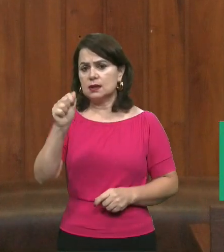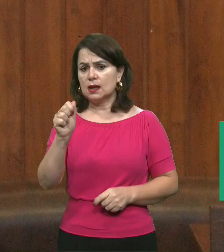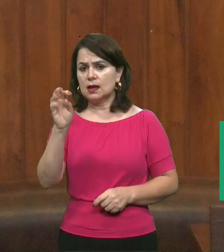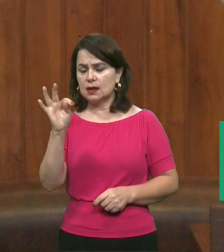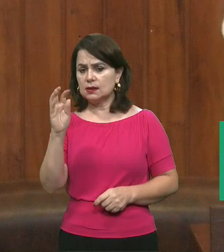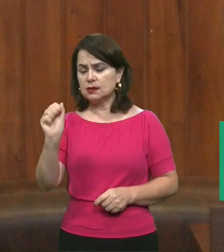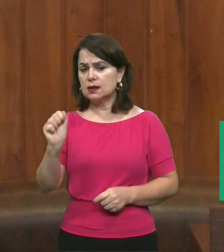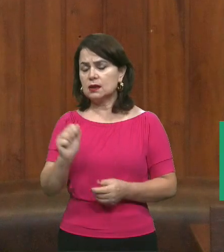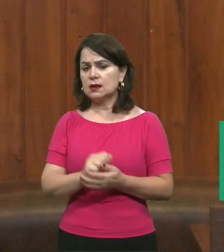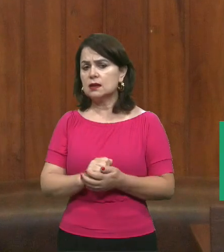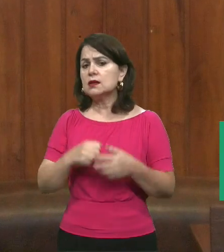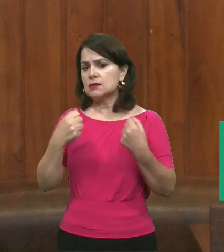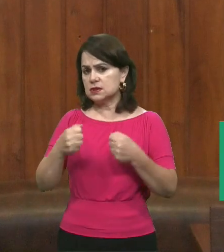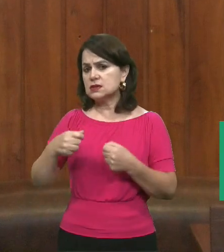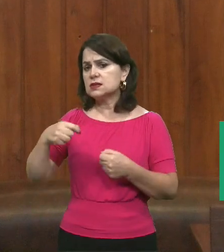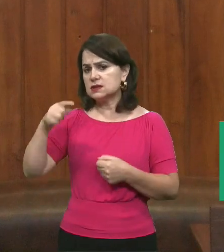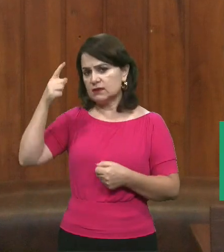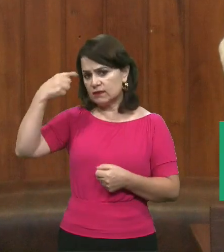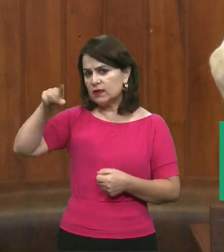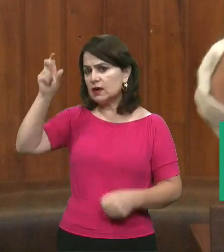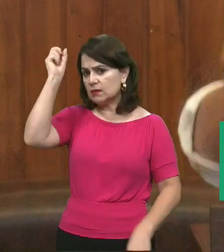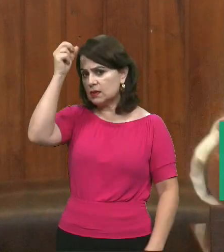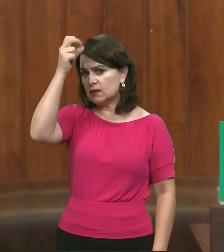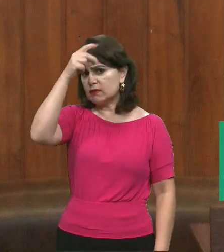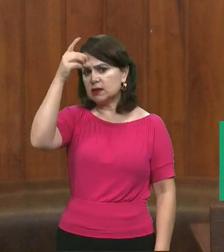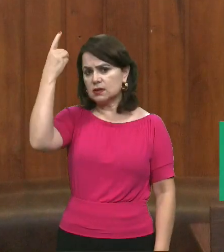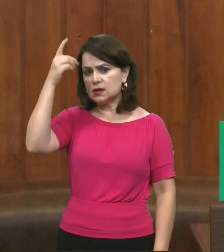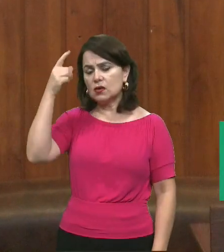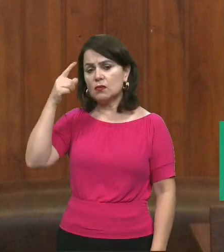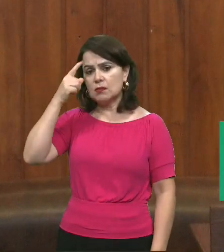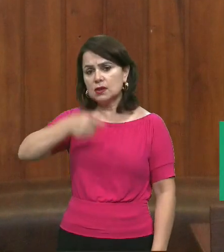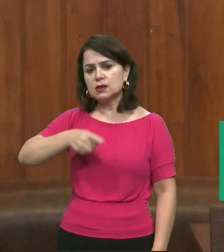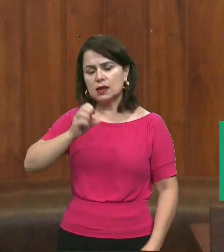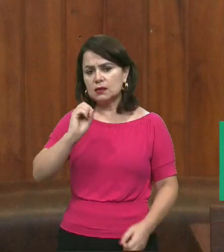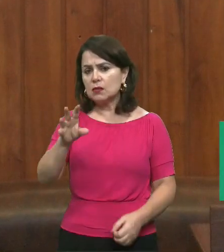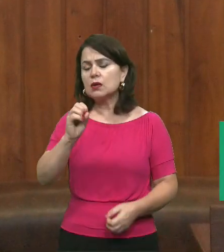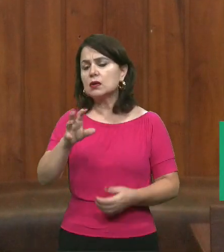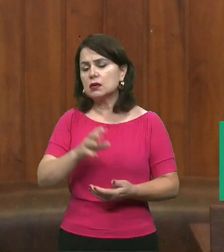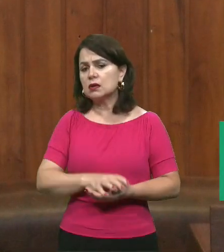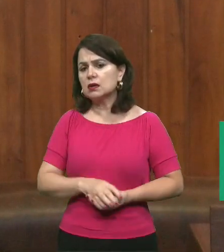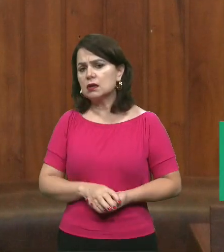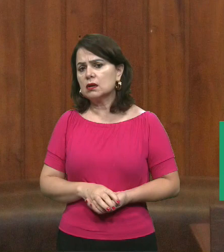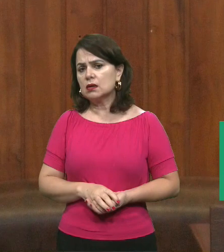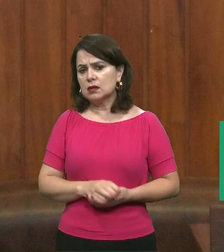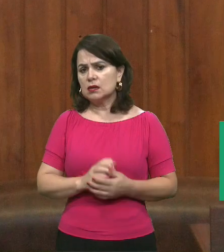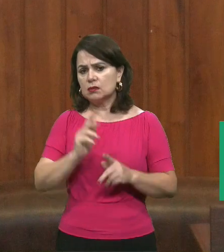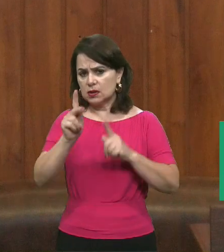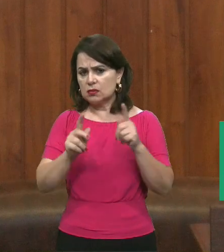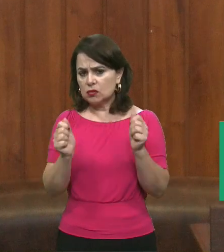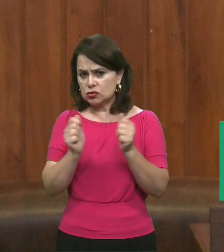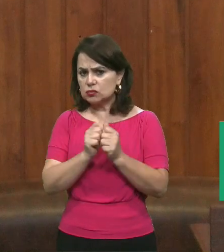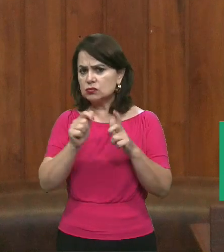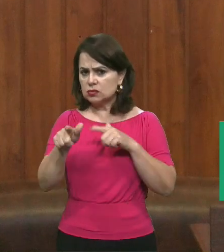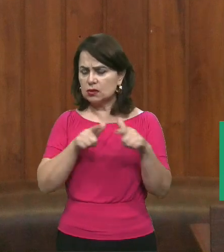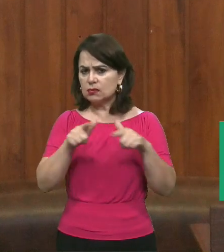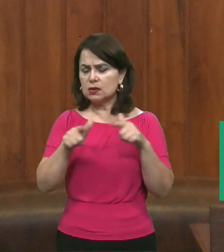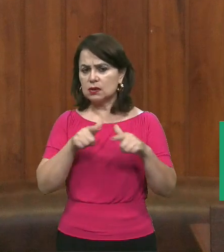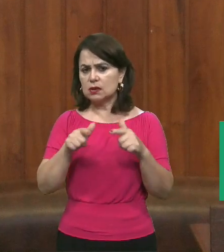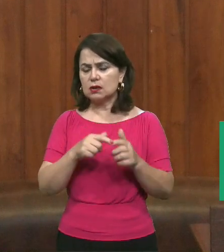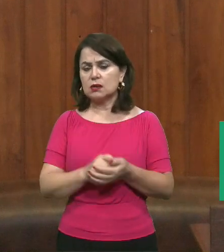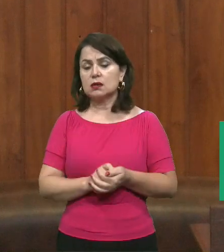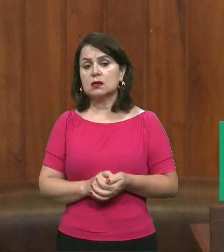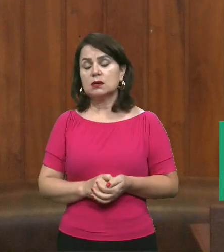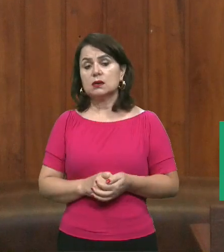cognitivo. Eu espero que nessa CP aqui, eles consigam. Porque o Daniel, o Camarinha, vem